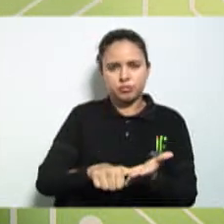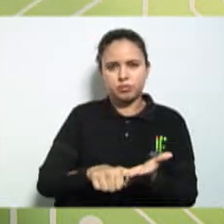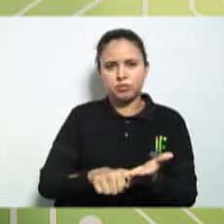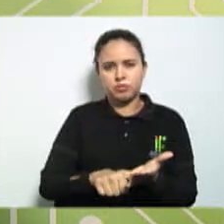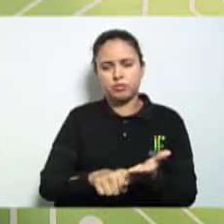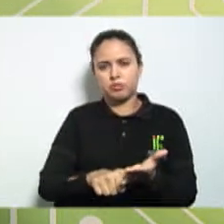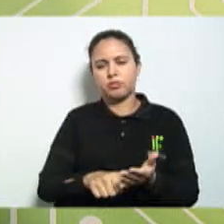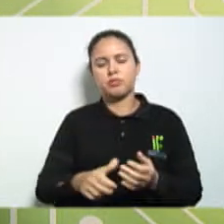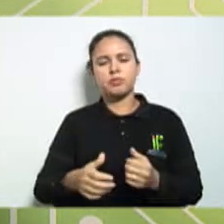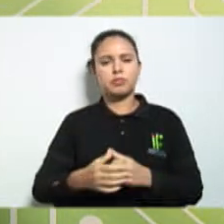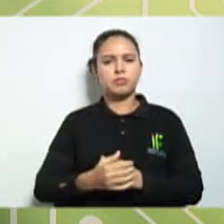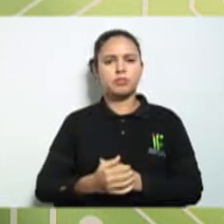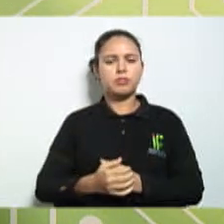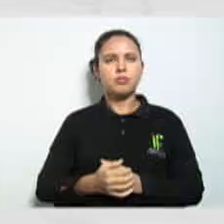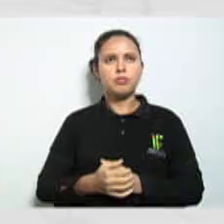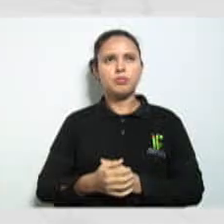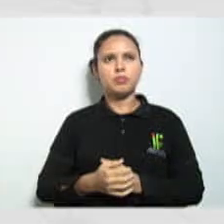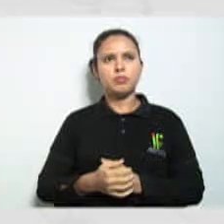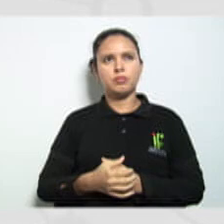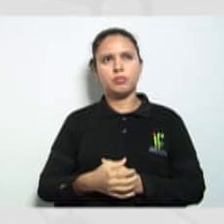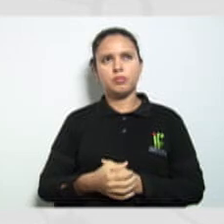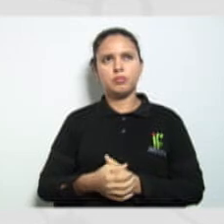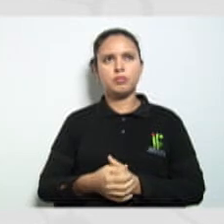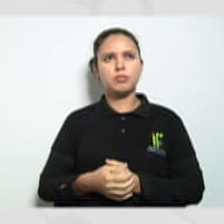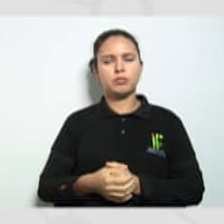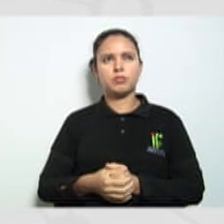lucro. Continuando lá no slide.